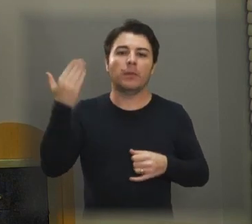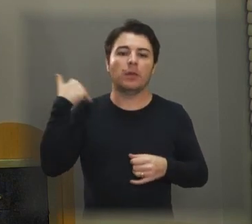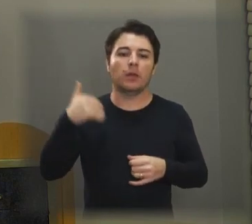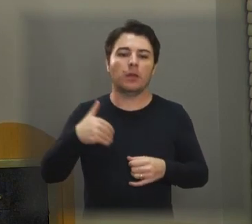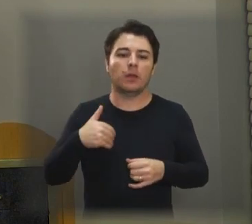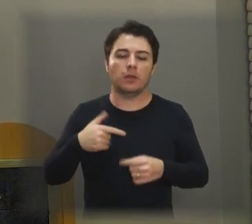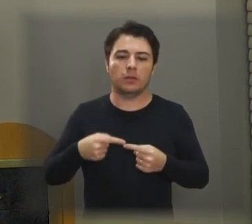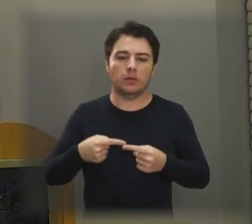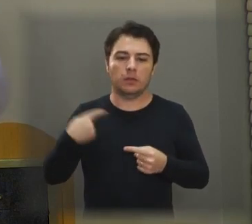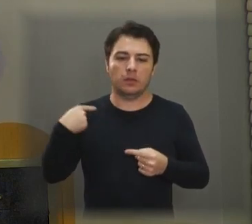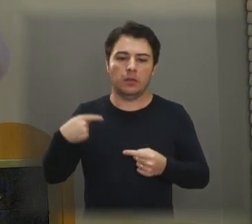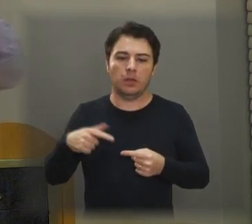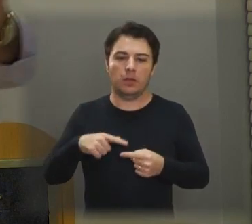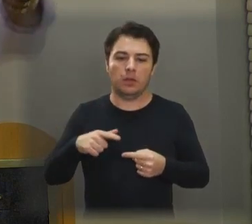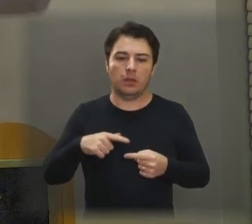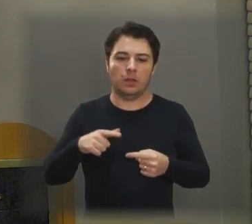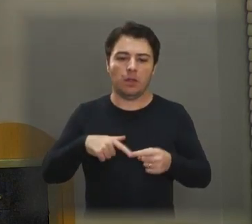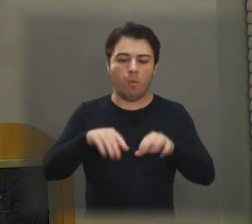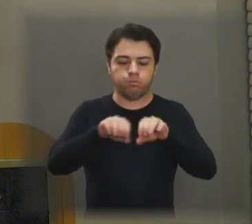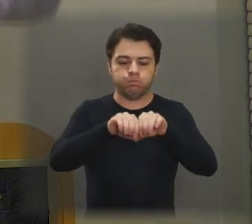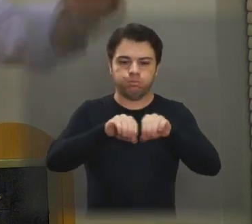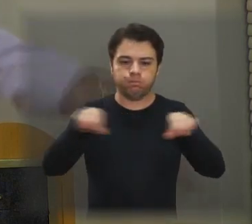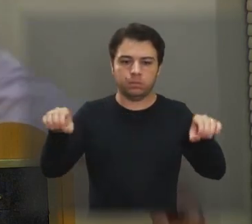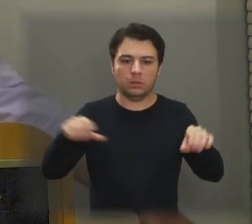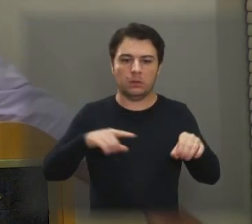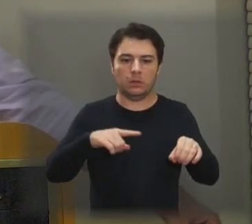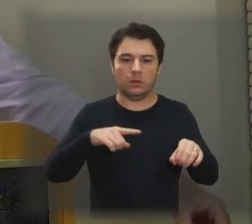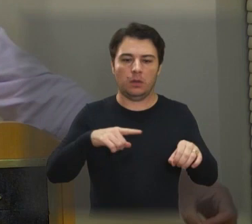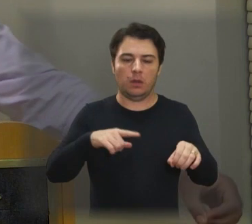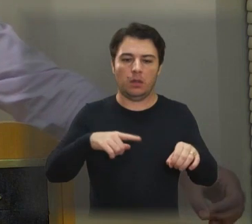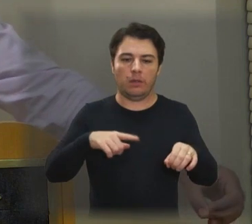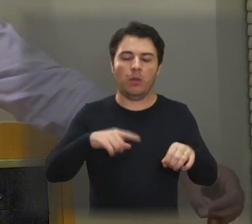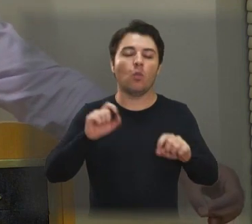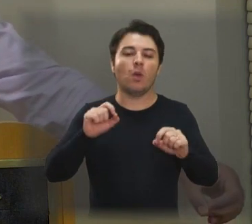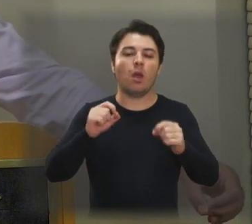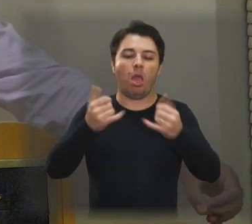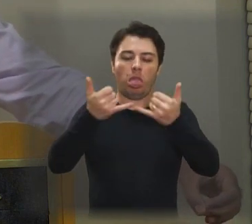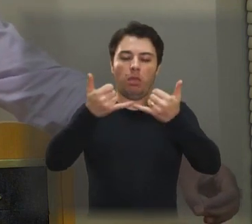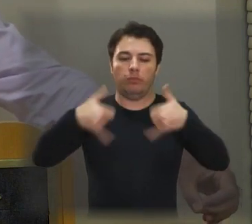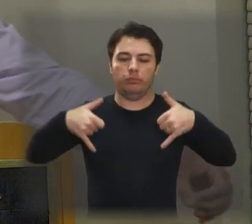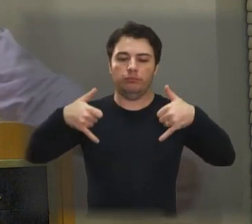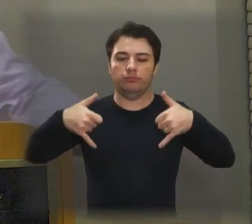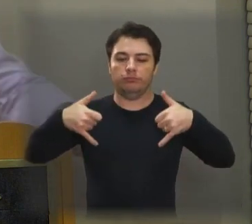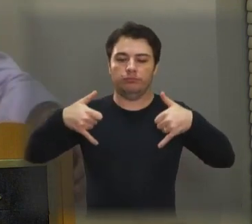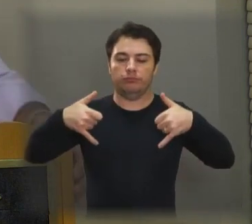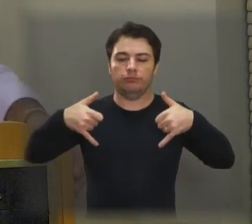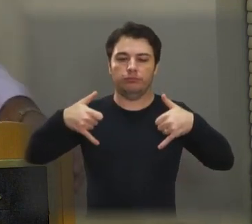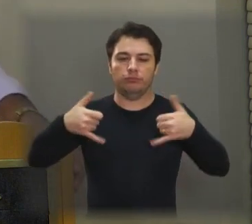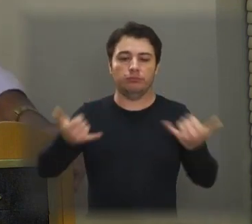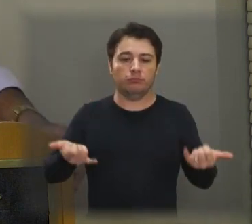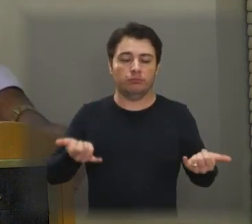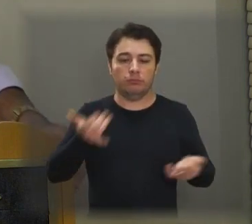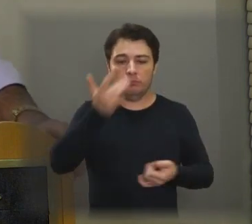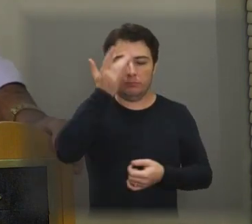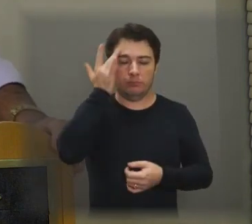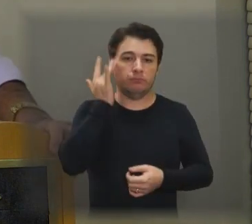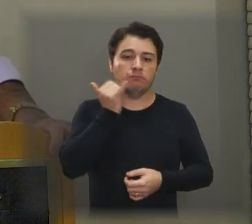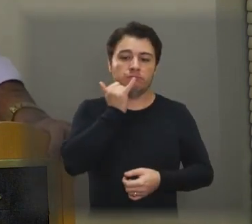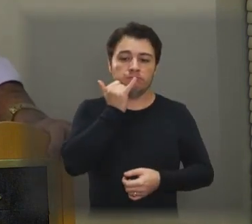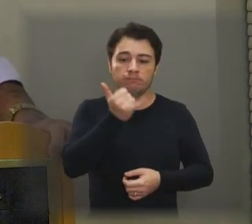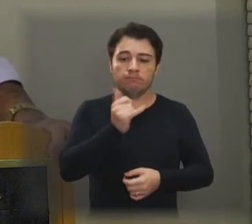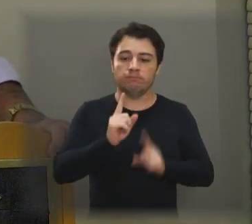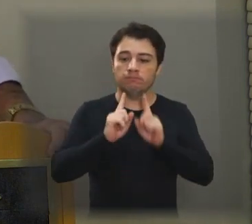semana passada acabar de ligar os cabo grosso no outro dia tá nos dois esticado no chão pendurado aí se liga